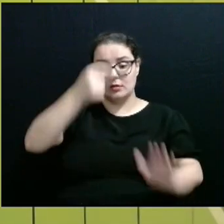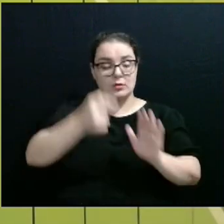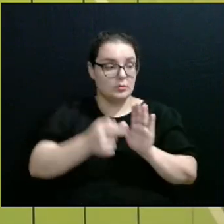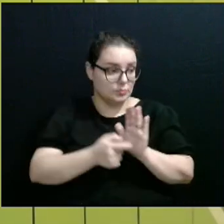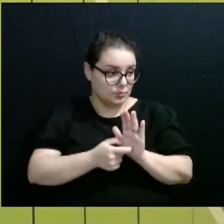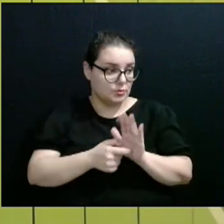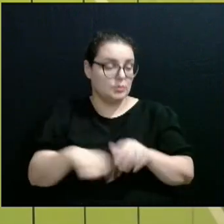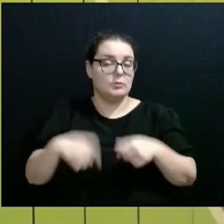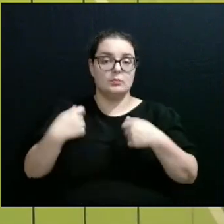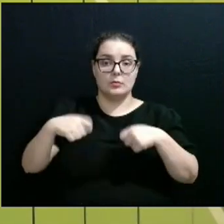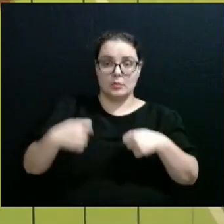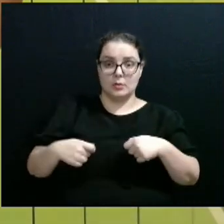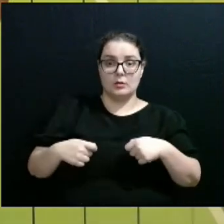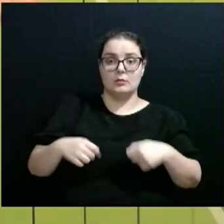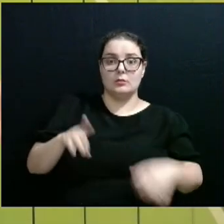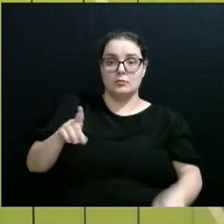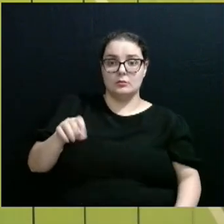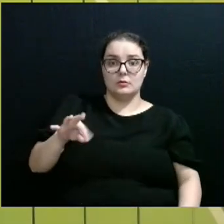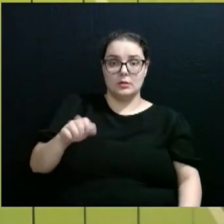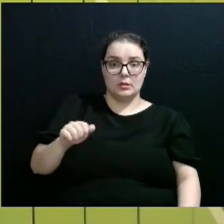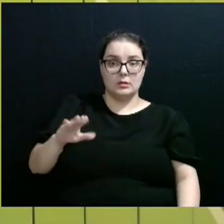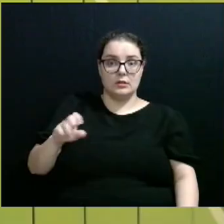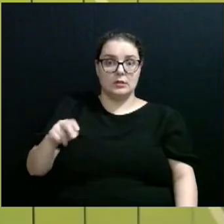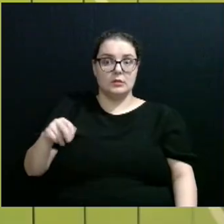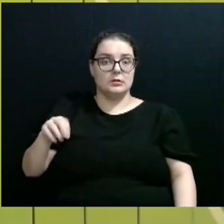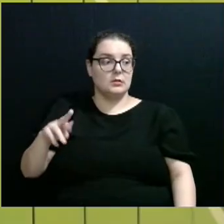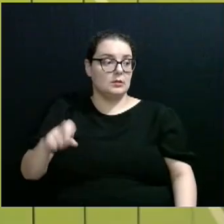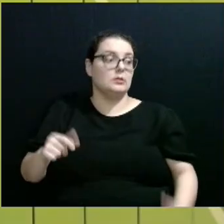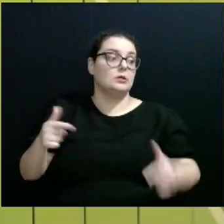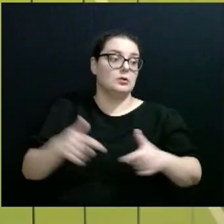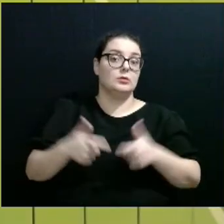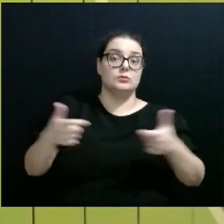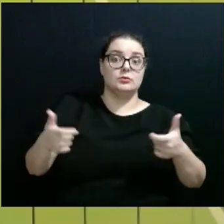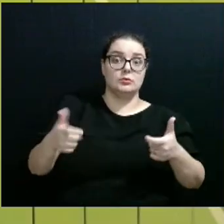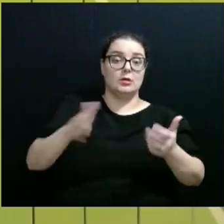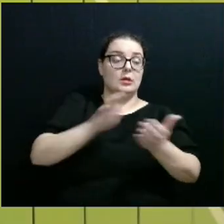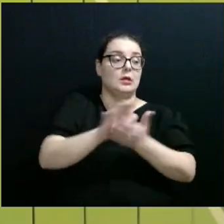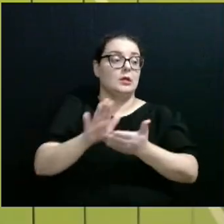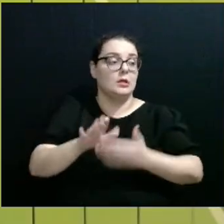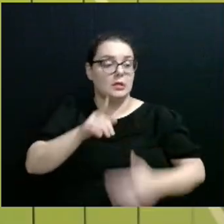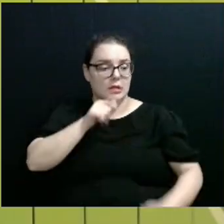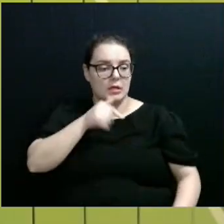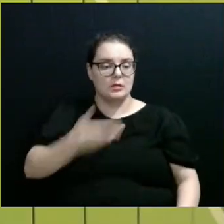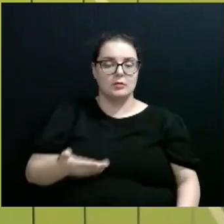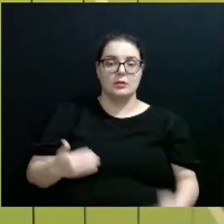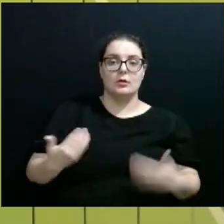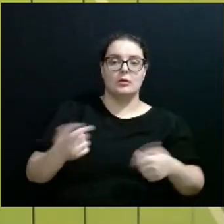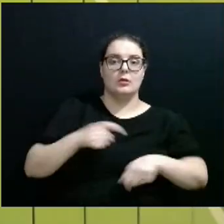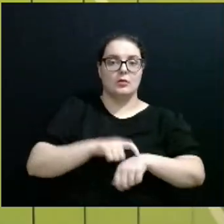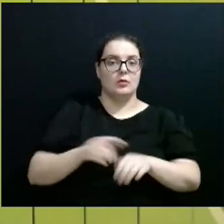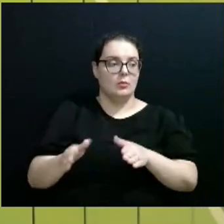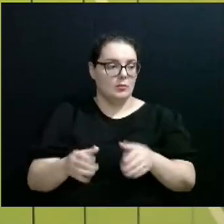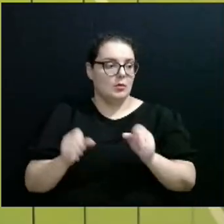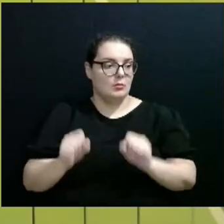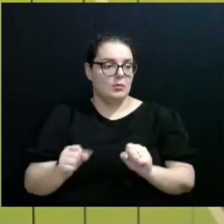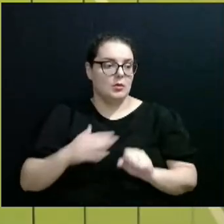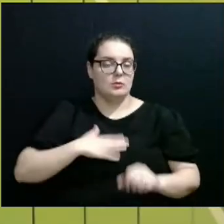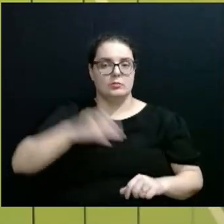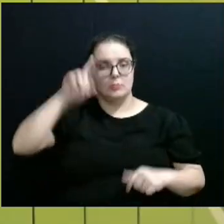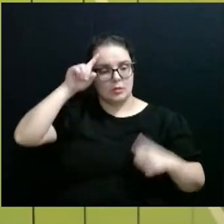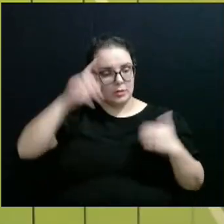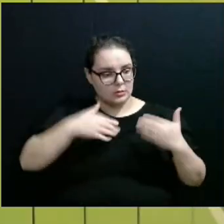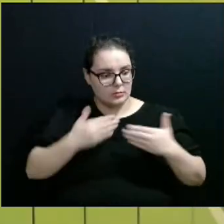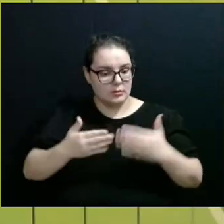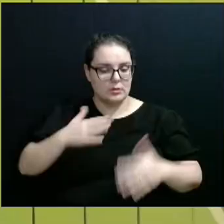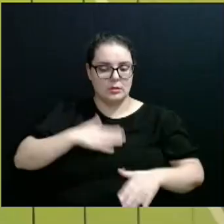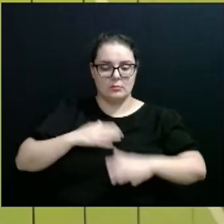de um data center, né, aquele lugar grande que gasta muita água, e em que momento eu posso, na minha rotina, na minha empresa, no